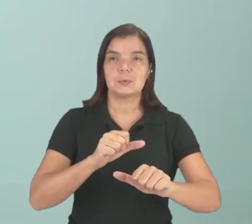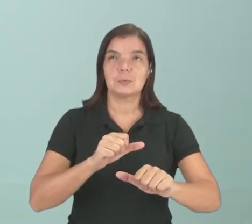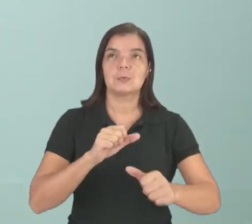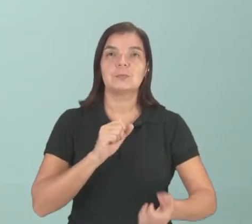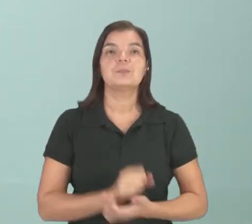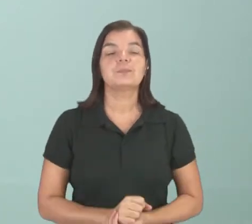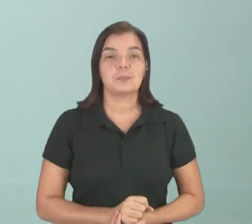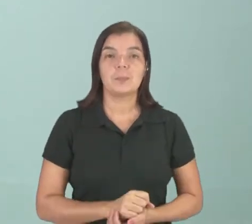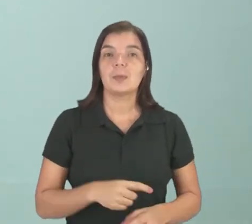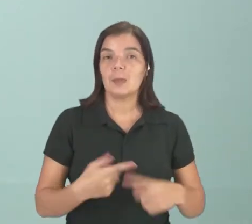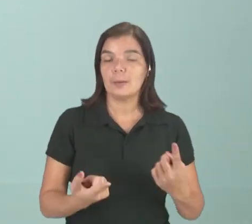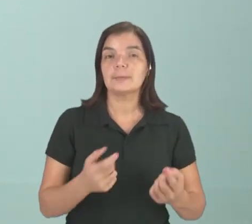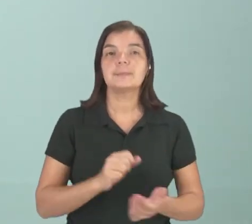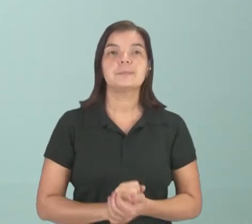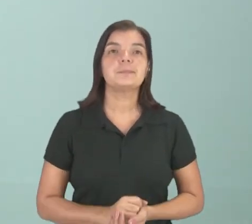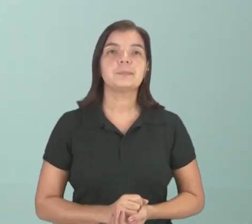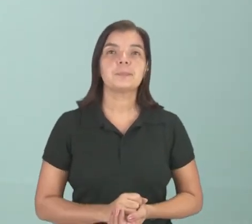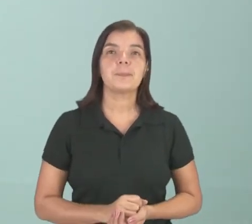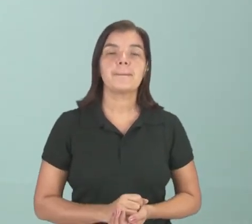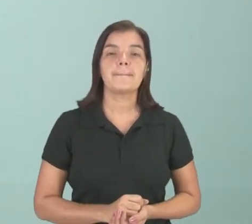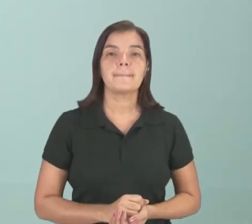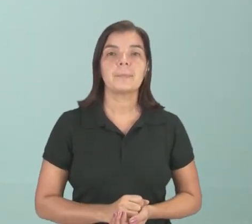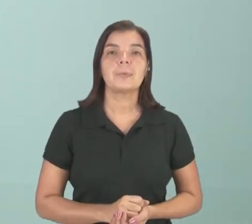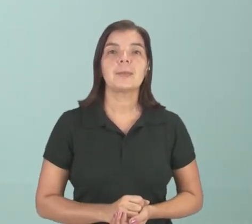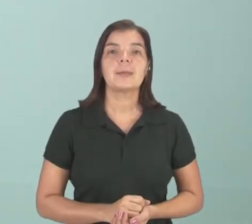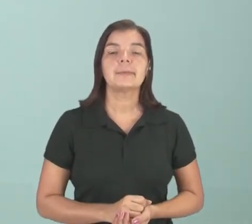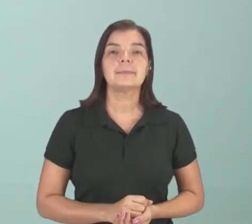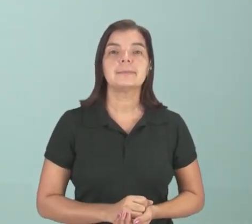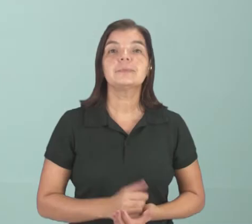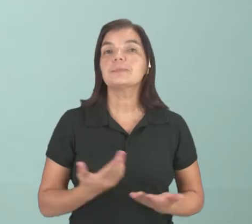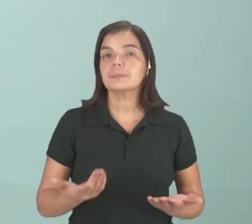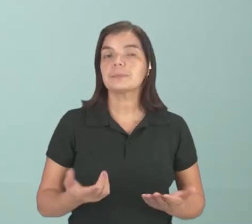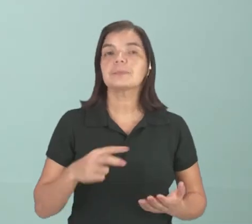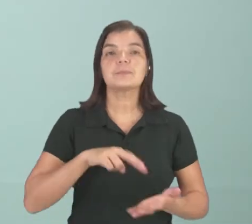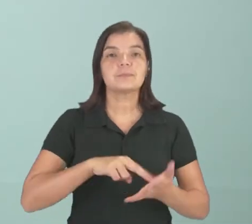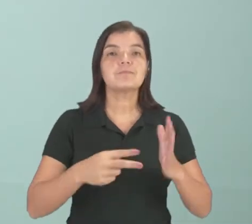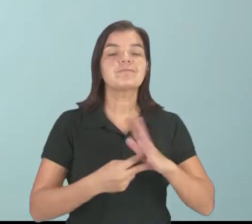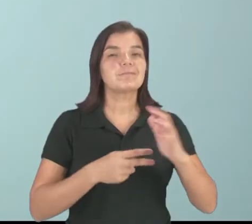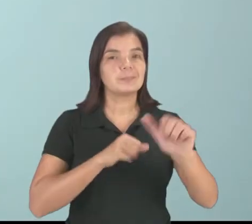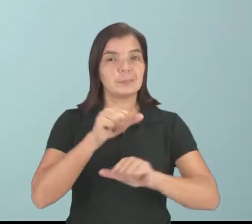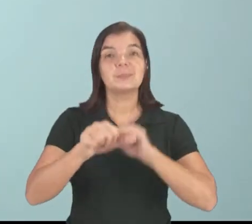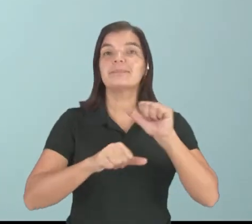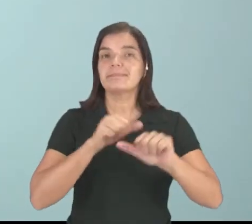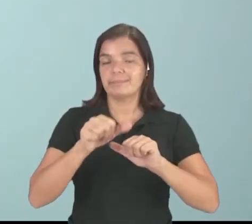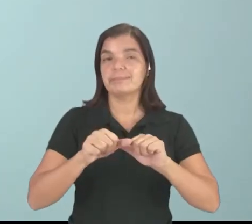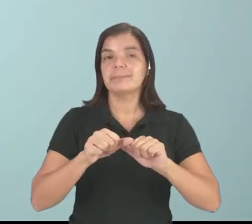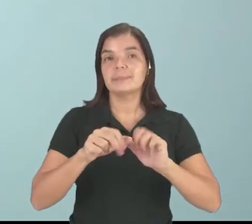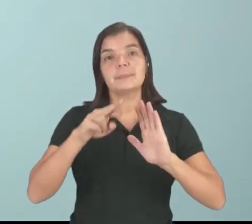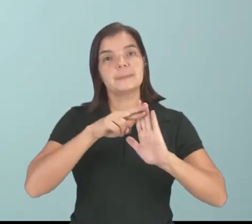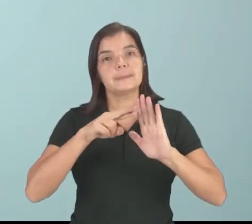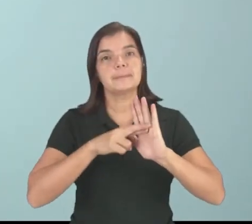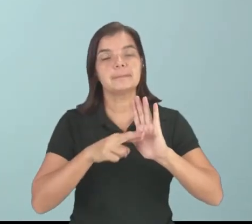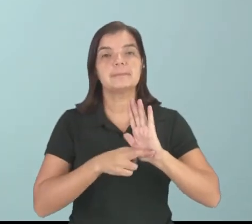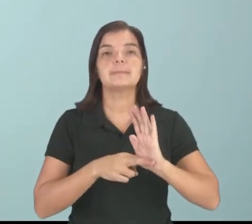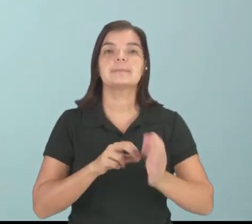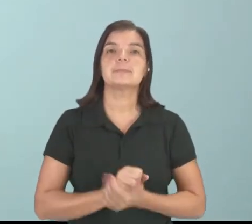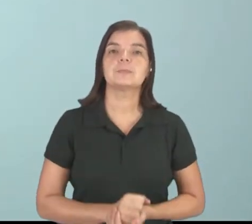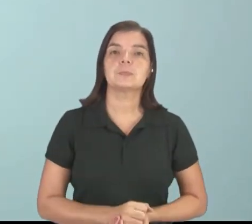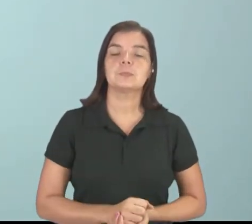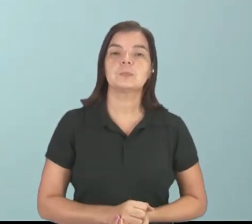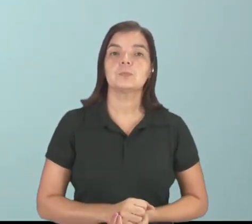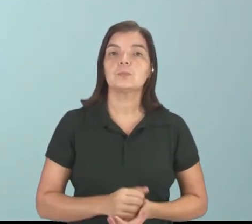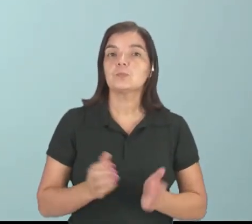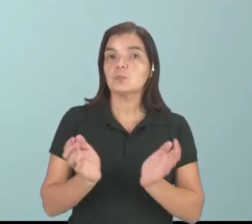ficou em que esteja saída agora vai ficar com um lado da quadra tá isso aqui houve uma mudança muito grande na essa regra a